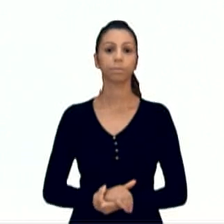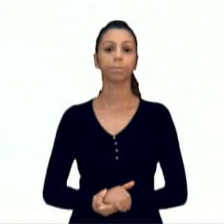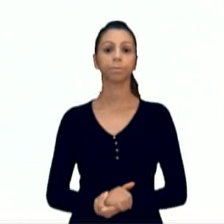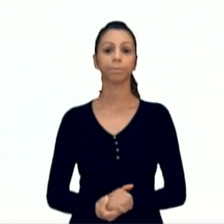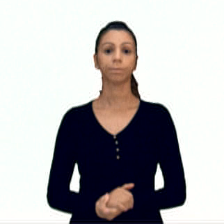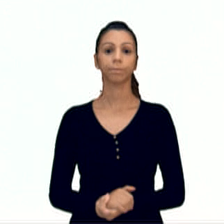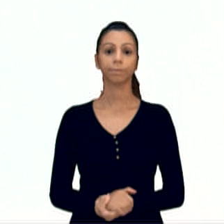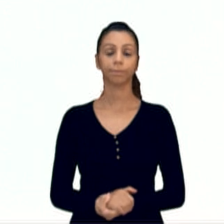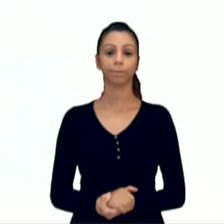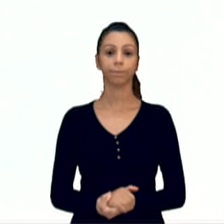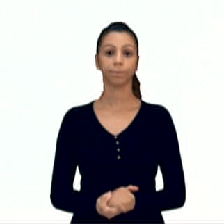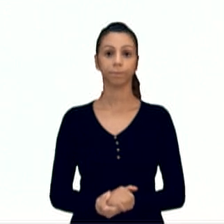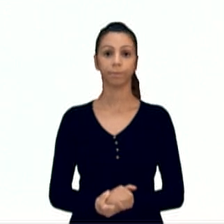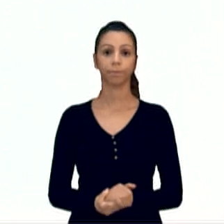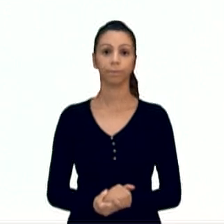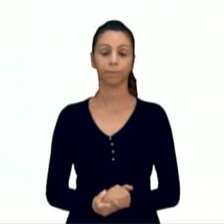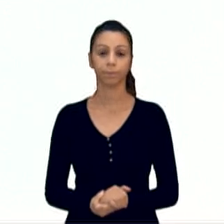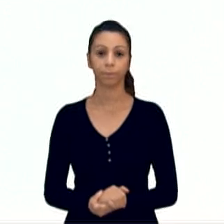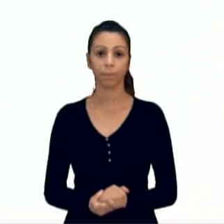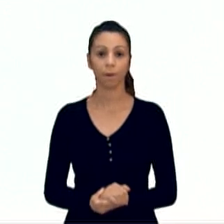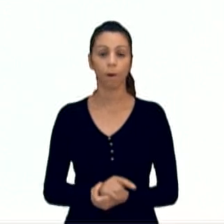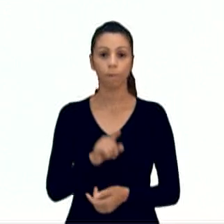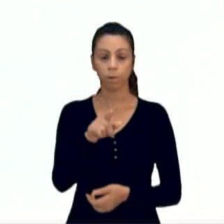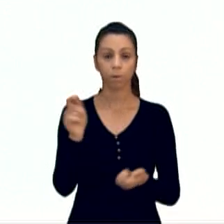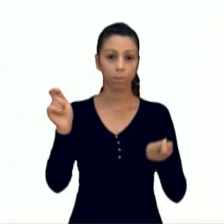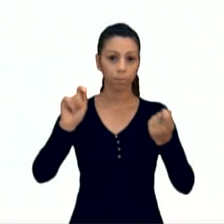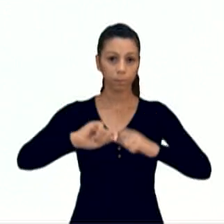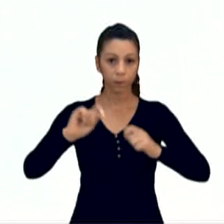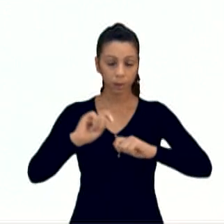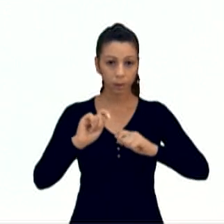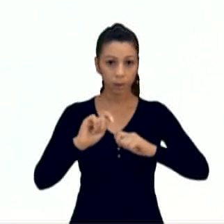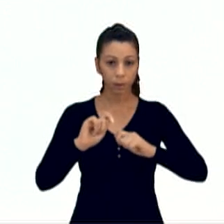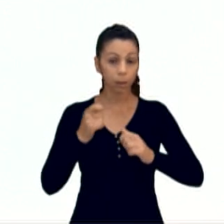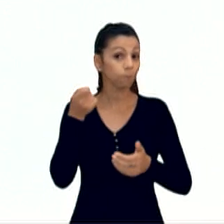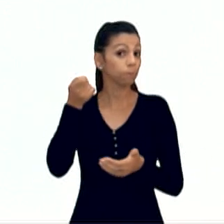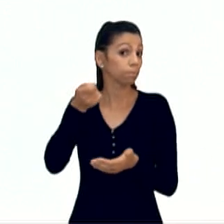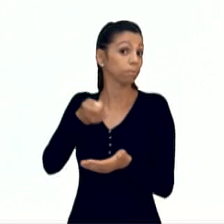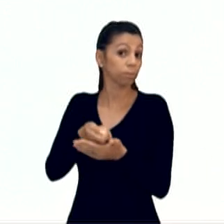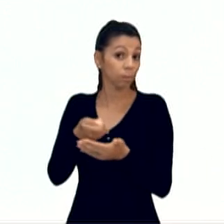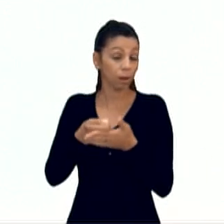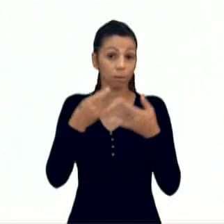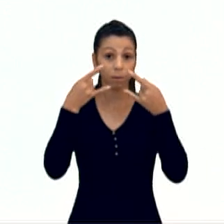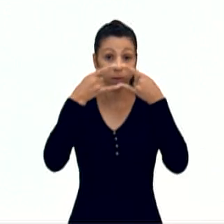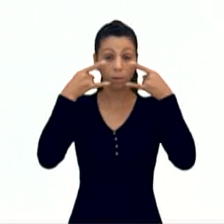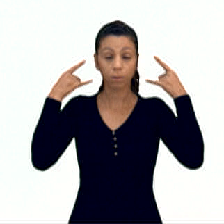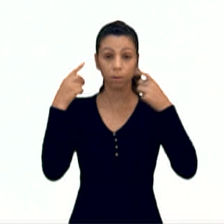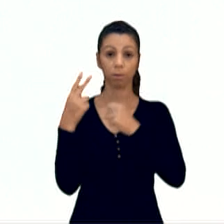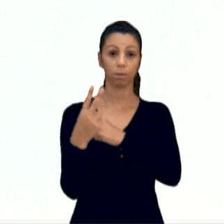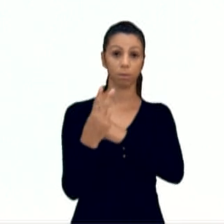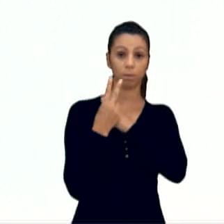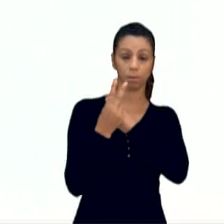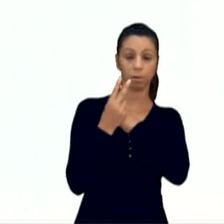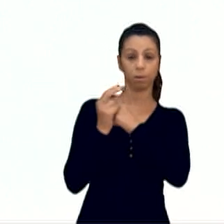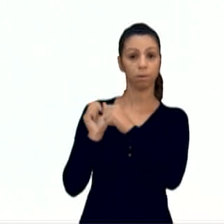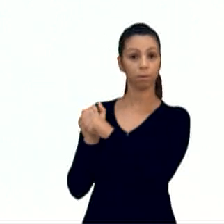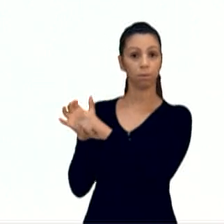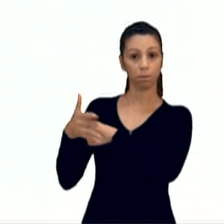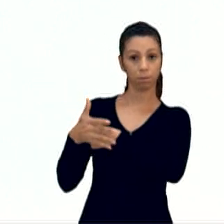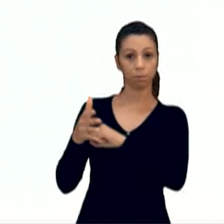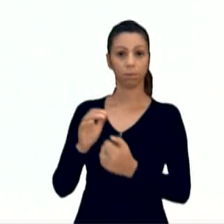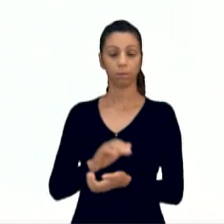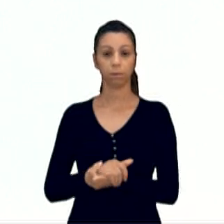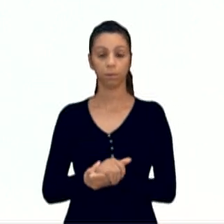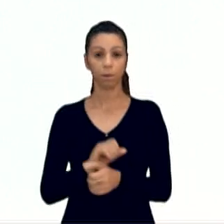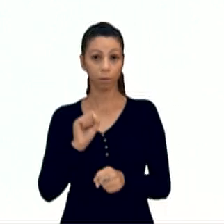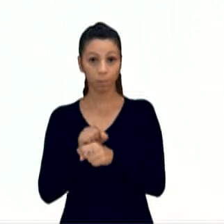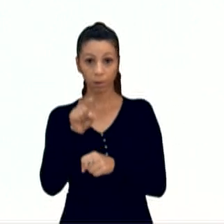yourself from coronavirus. Então, você deve usar máscara para proteger-se contra o coronavírus.